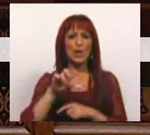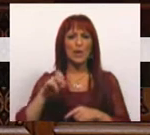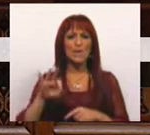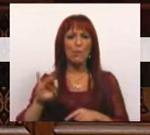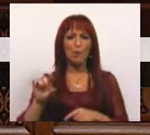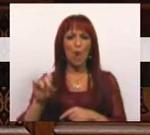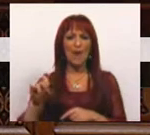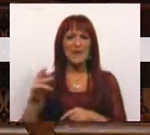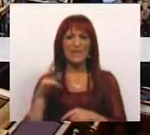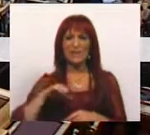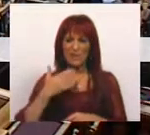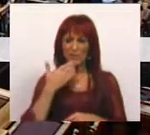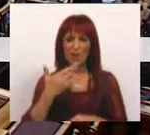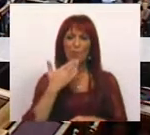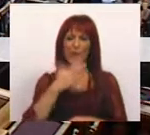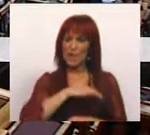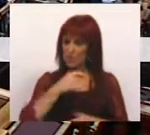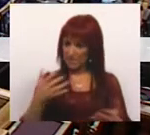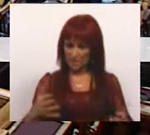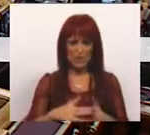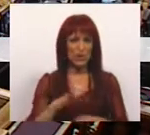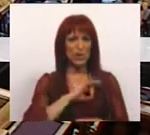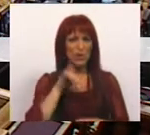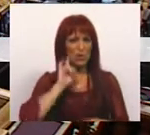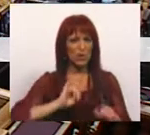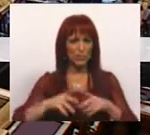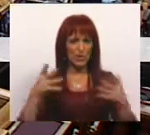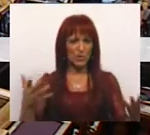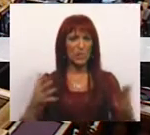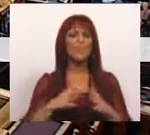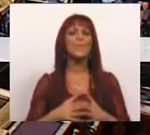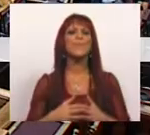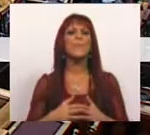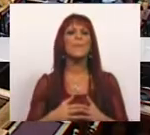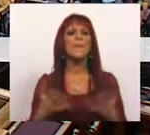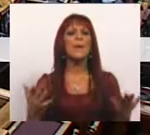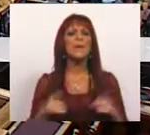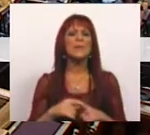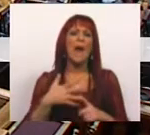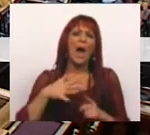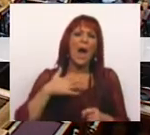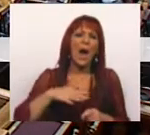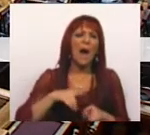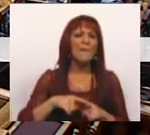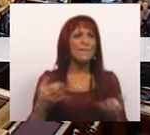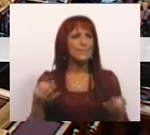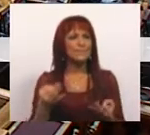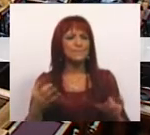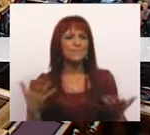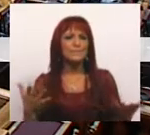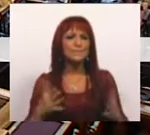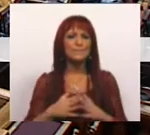Faz favor. Muito obrigada, Sr. Presidente, Senhoras e Senhores Deputados. Se quisermos